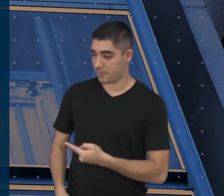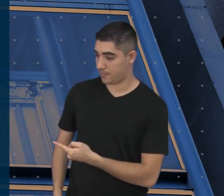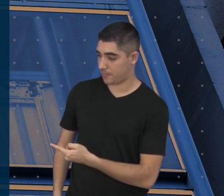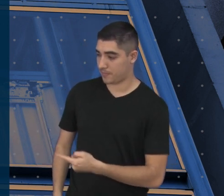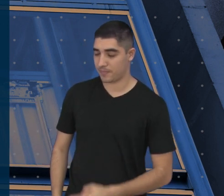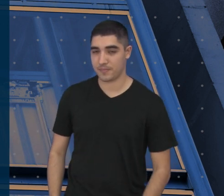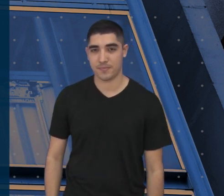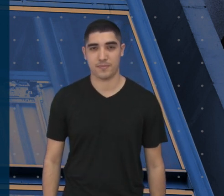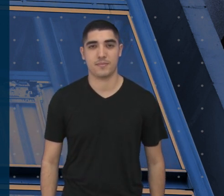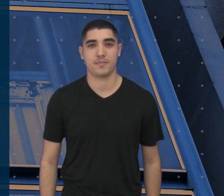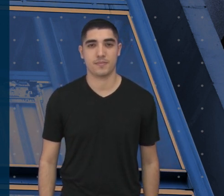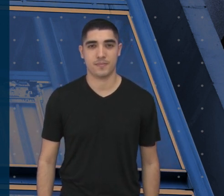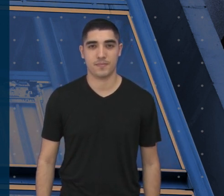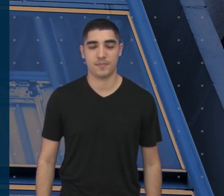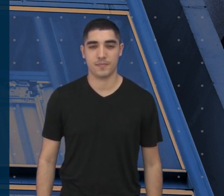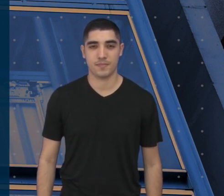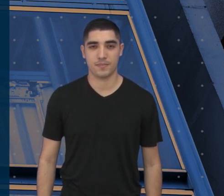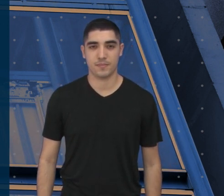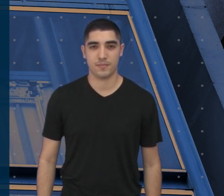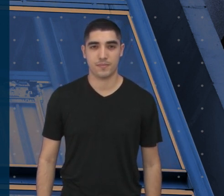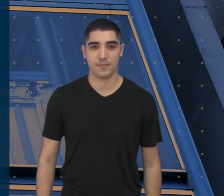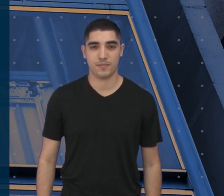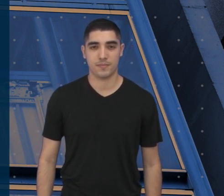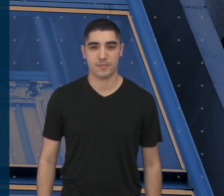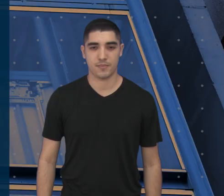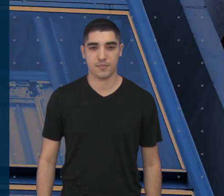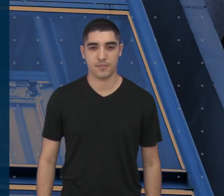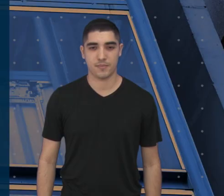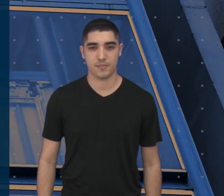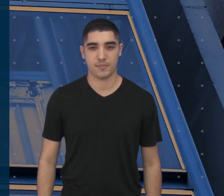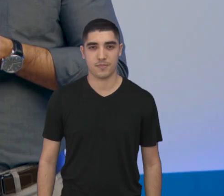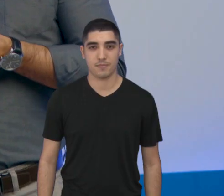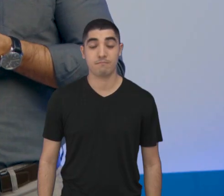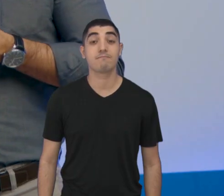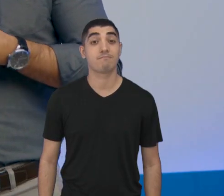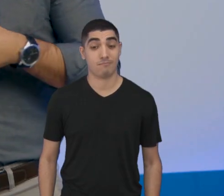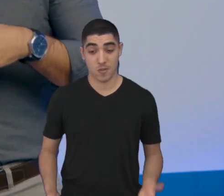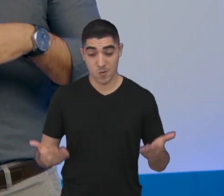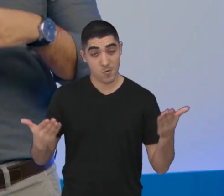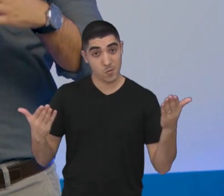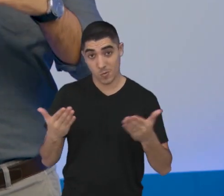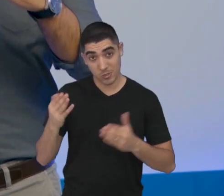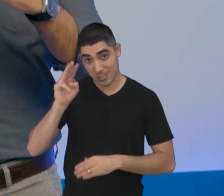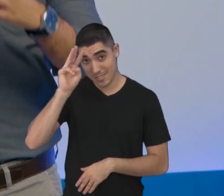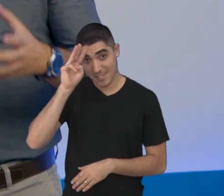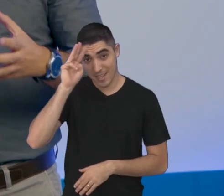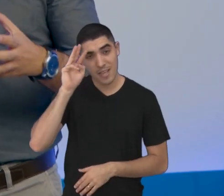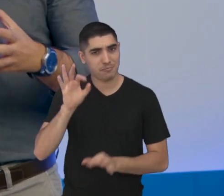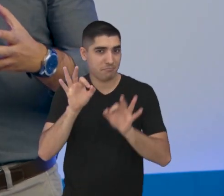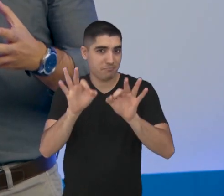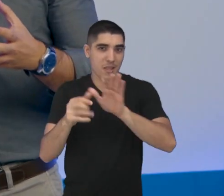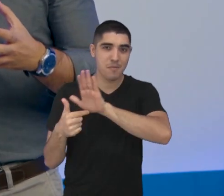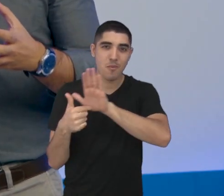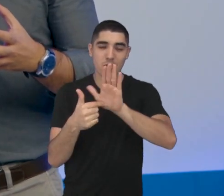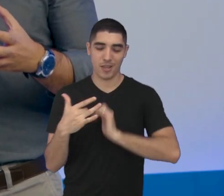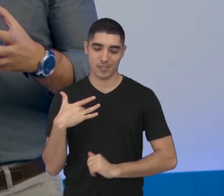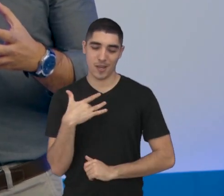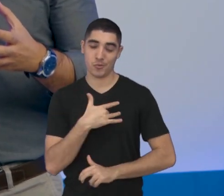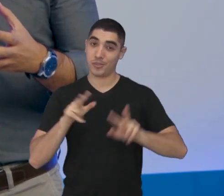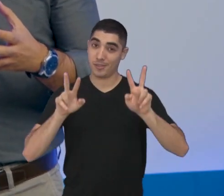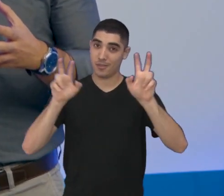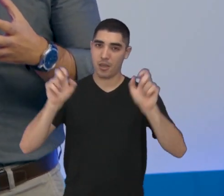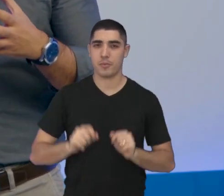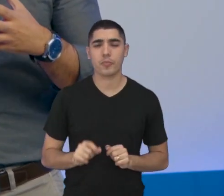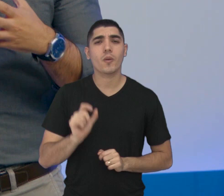Afonso Pena, número 175, no centro. E terça-feira a gente também fala de saúde aqui no